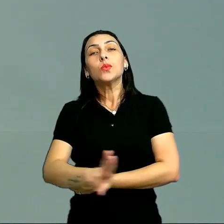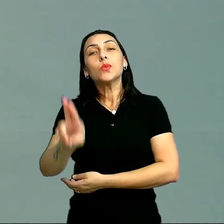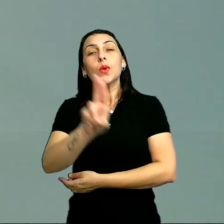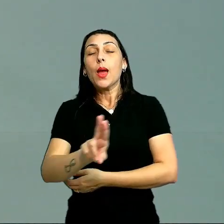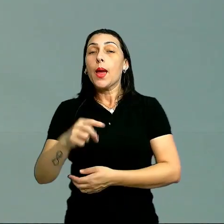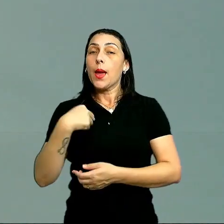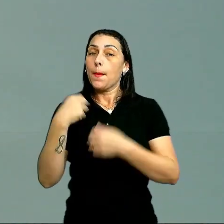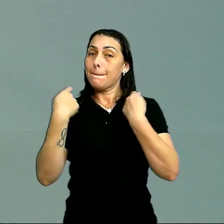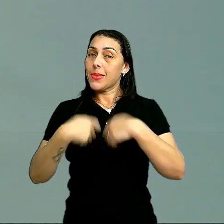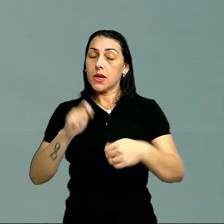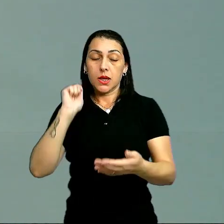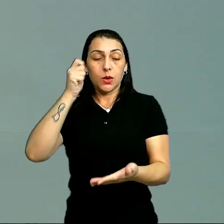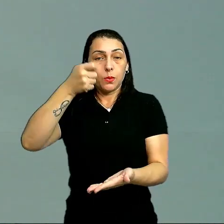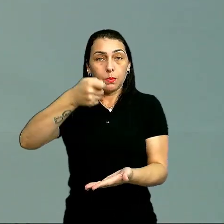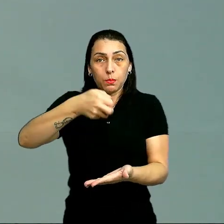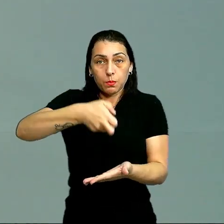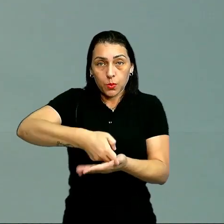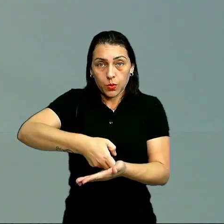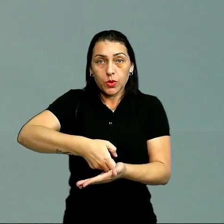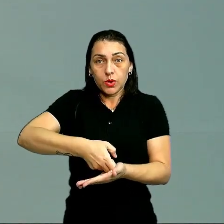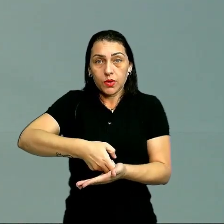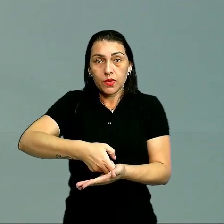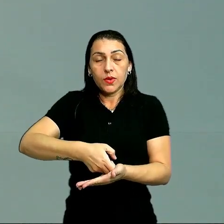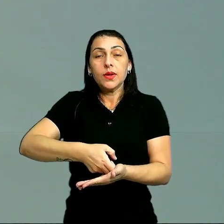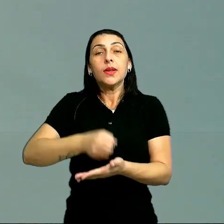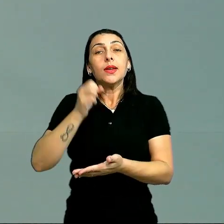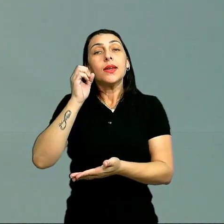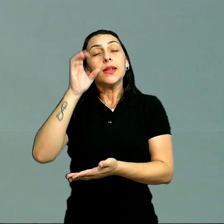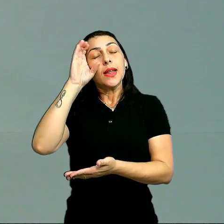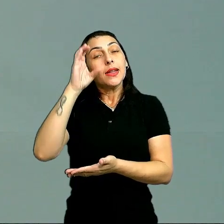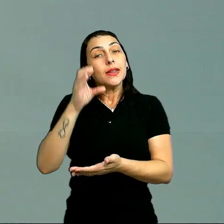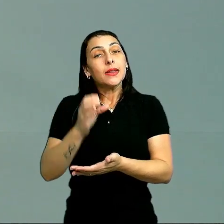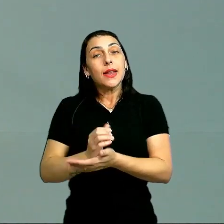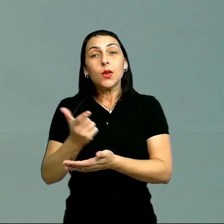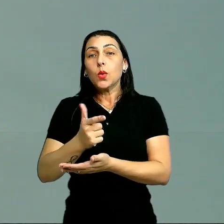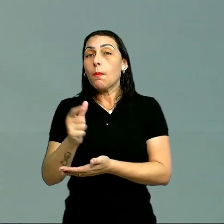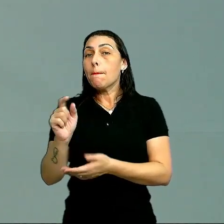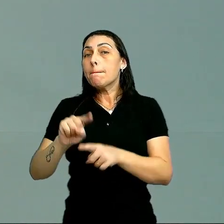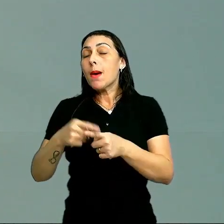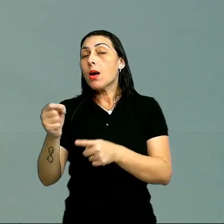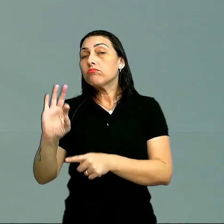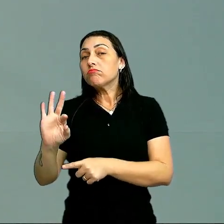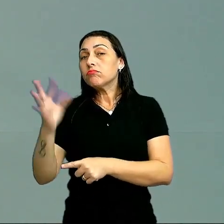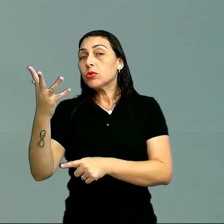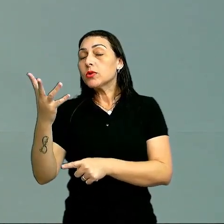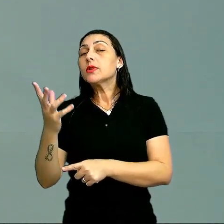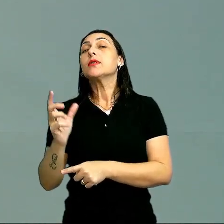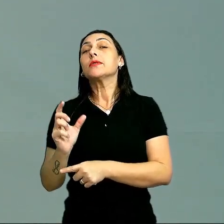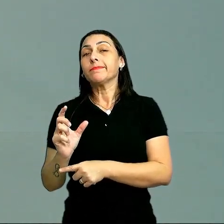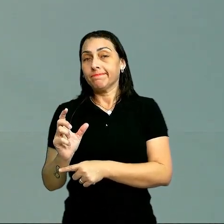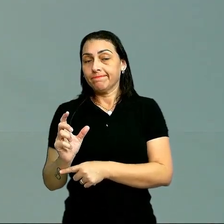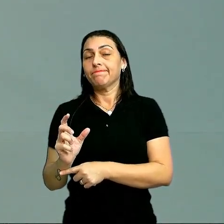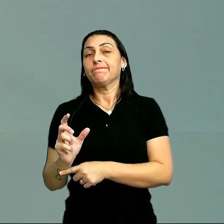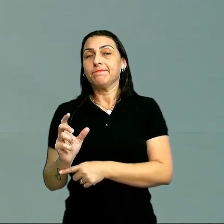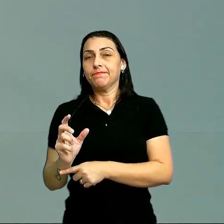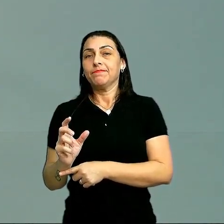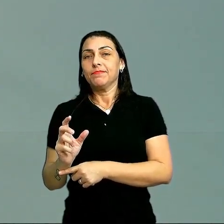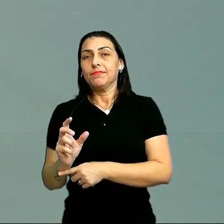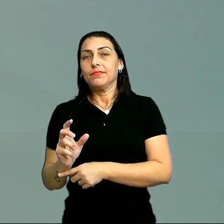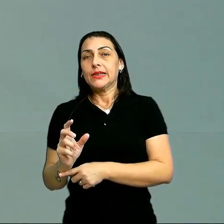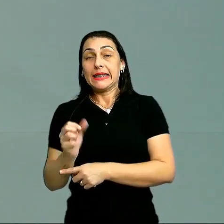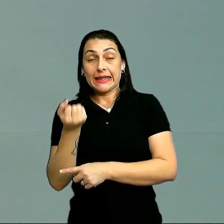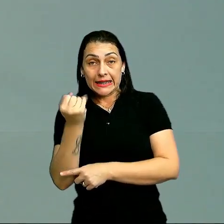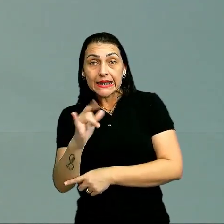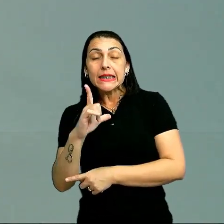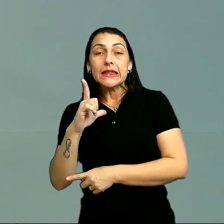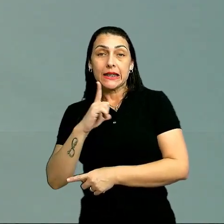eu preciso punir. E aí, na tese número 2, ele diz o que não acontece na maioria desses casos. Então, assim,